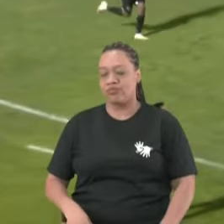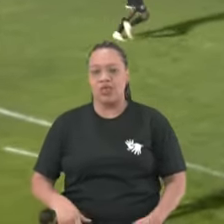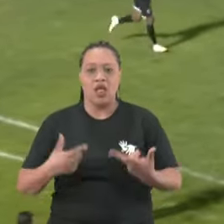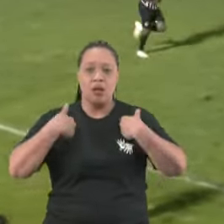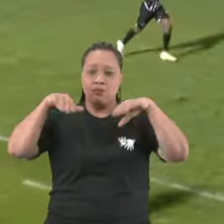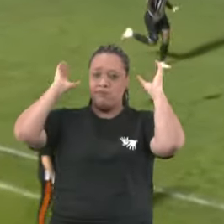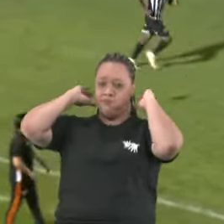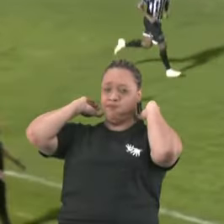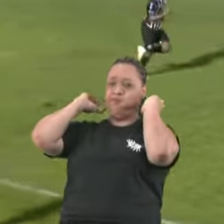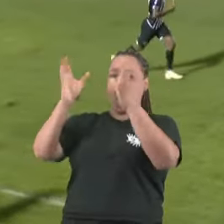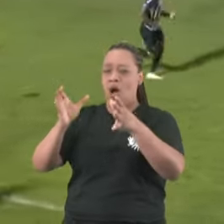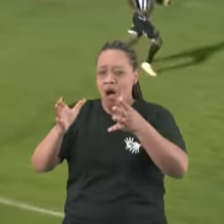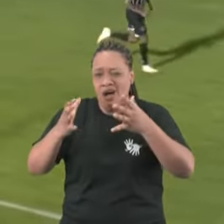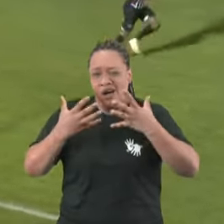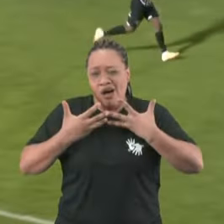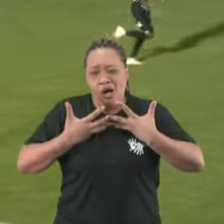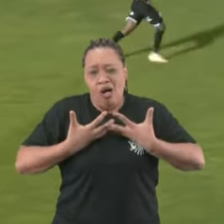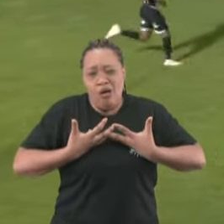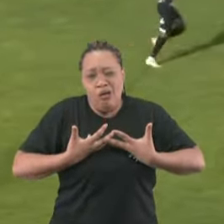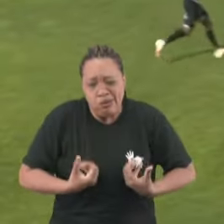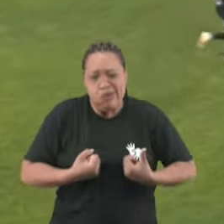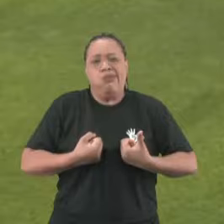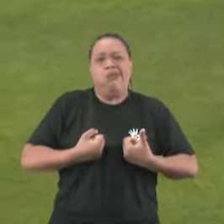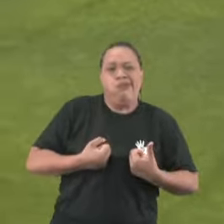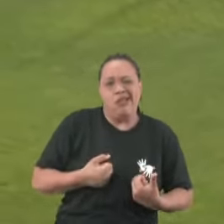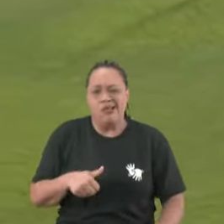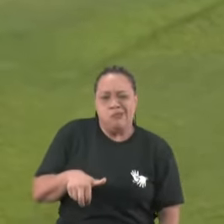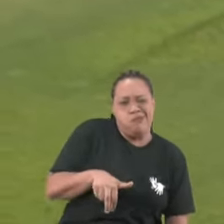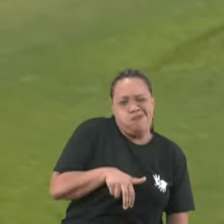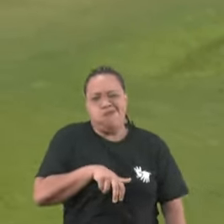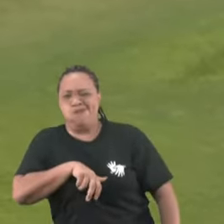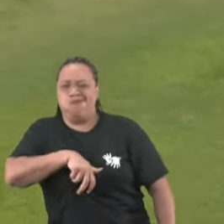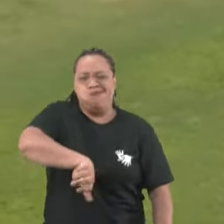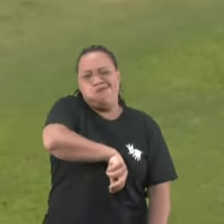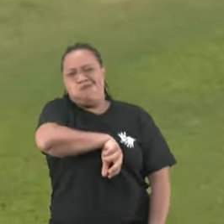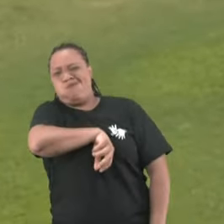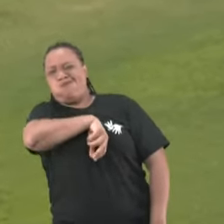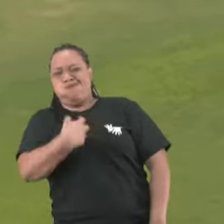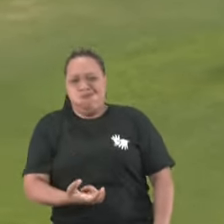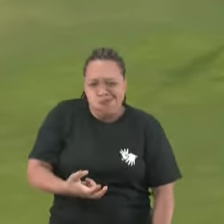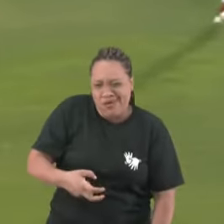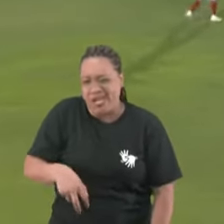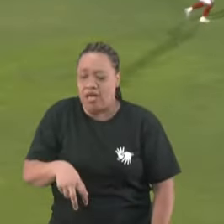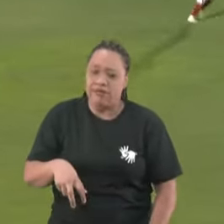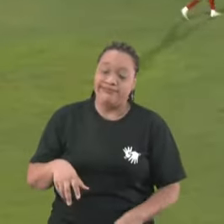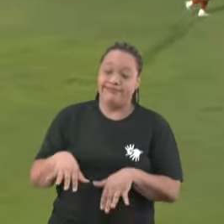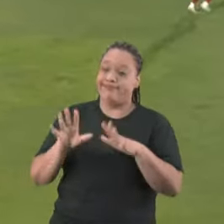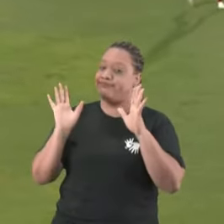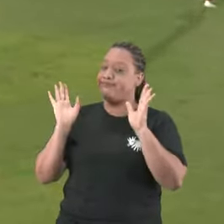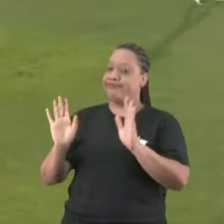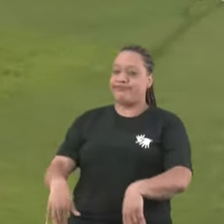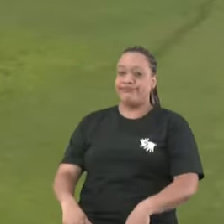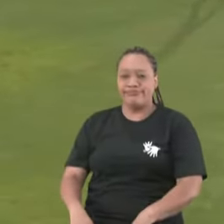Cabral chegou cansado para a bola, aí foi dominar, apanhou da perna esquerda, coisa feia.